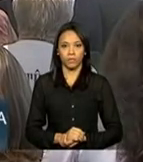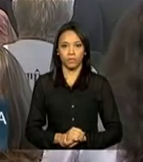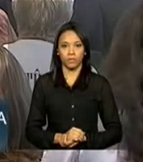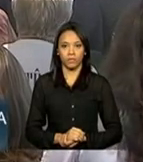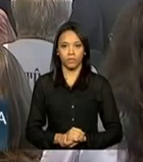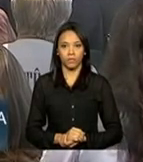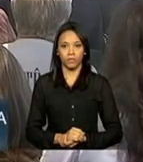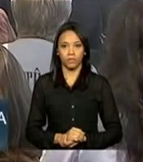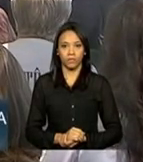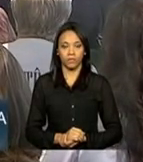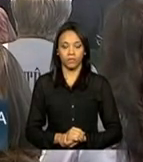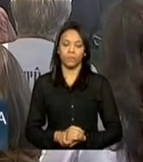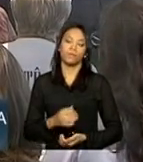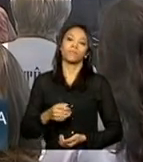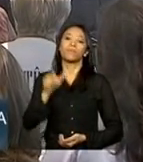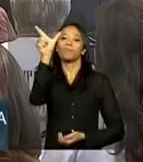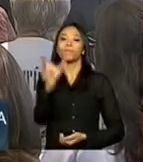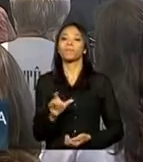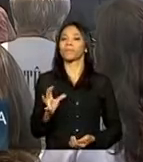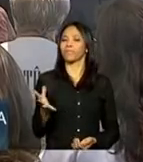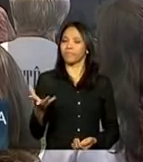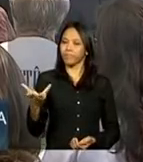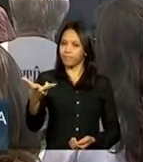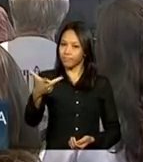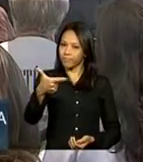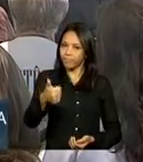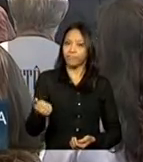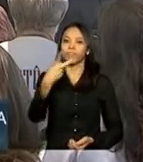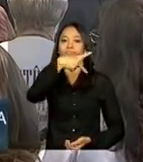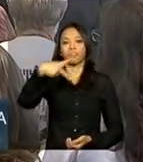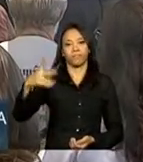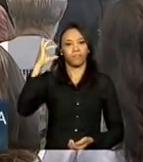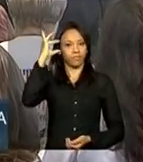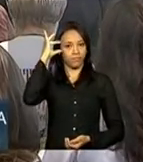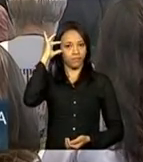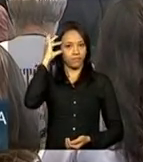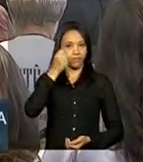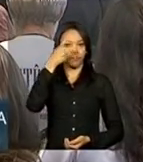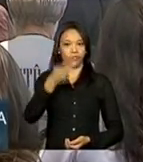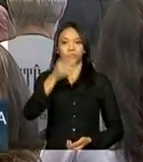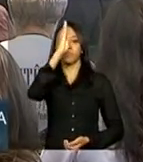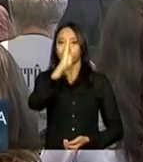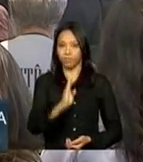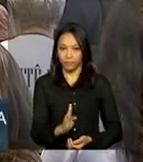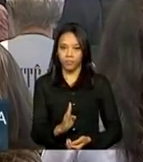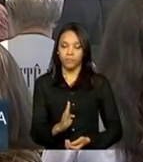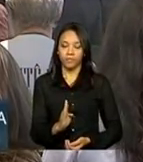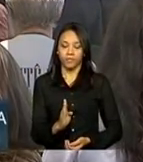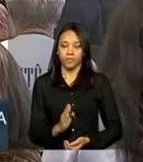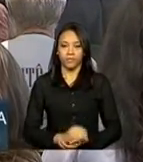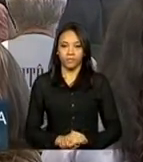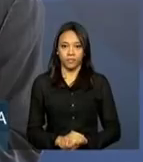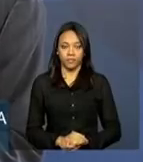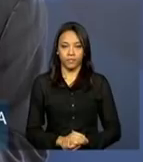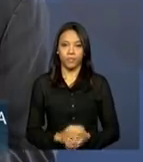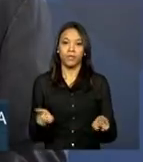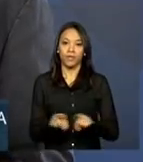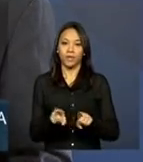Lari excelentíssima senhora Presidenta da República